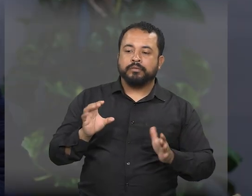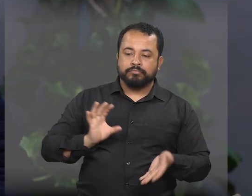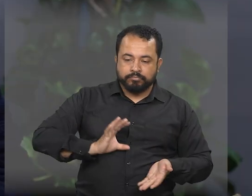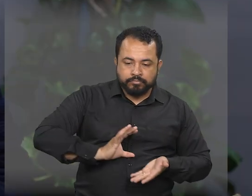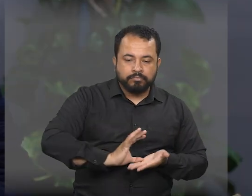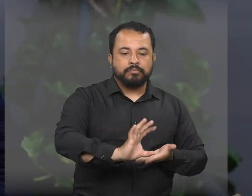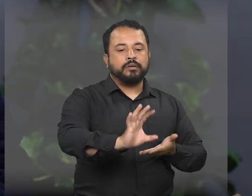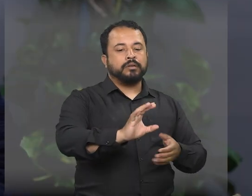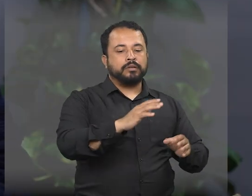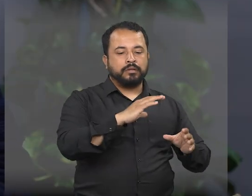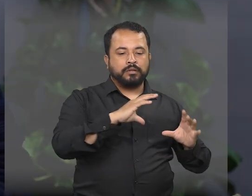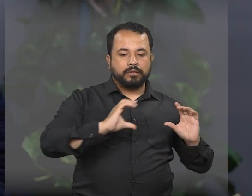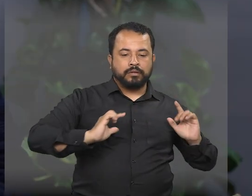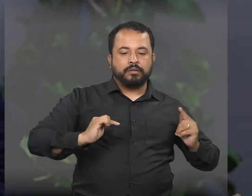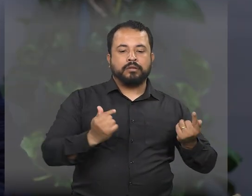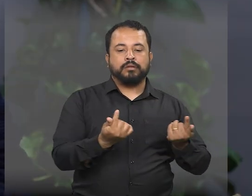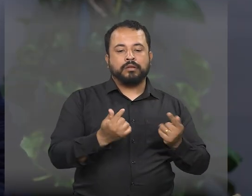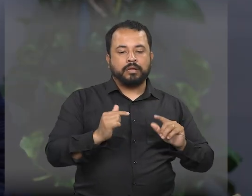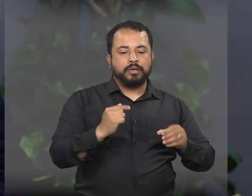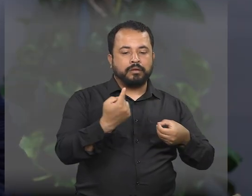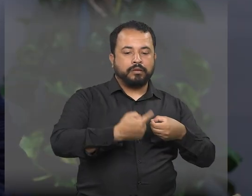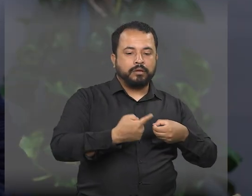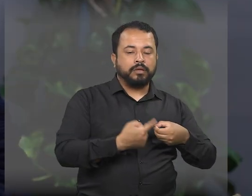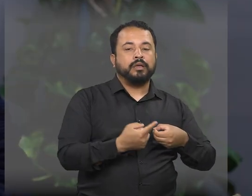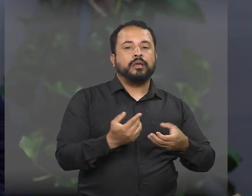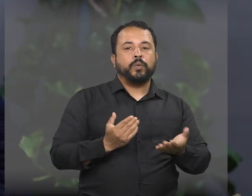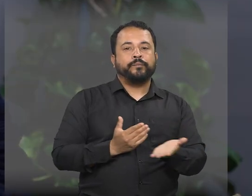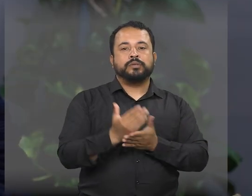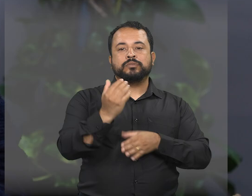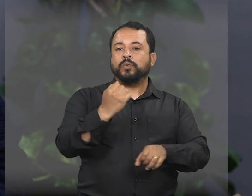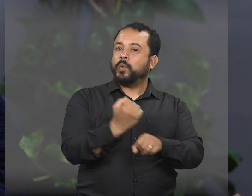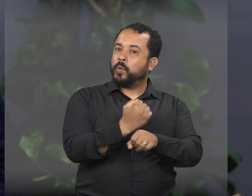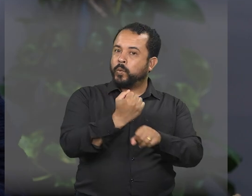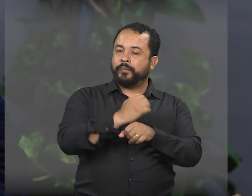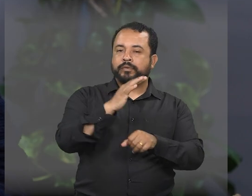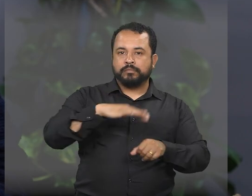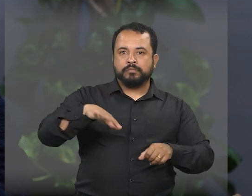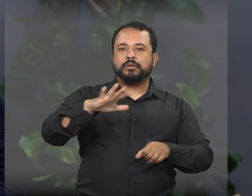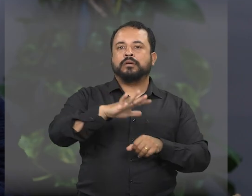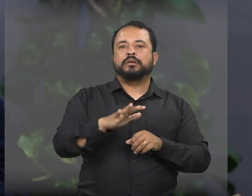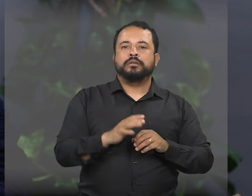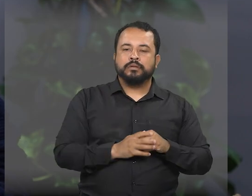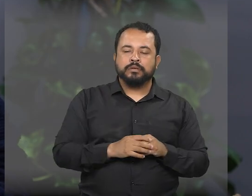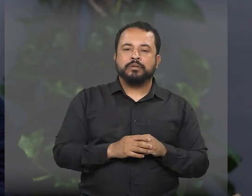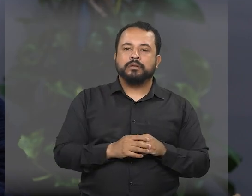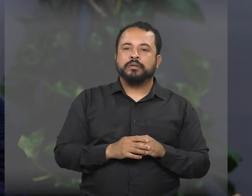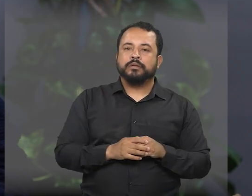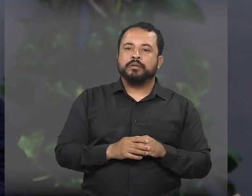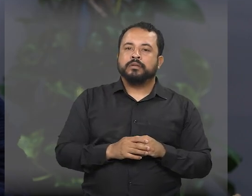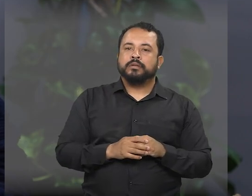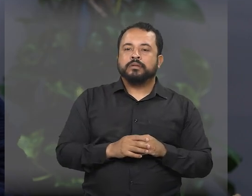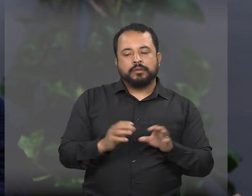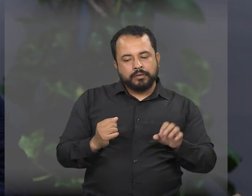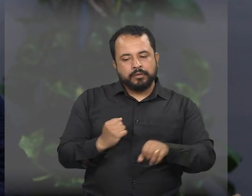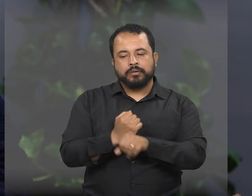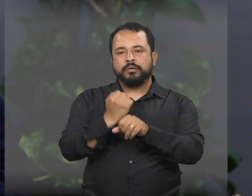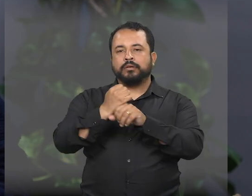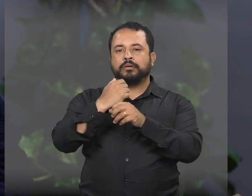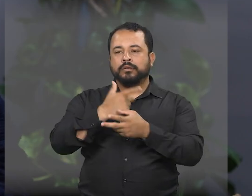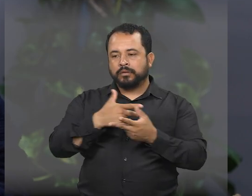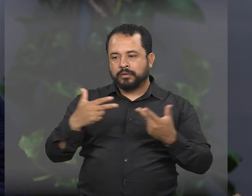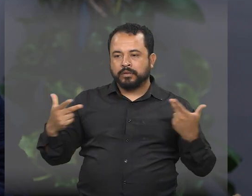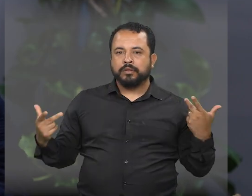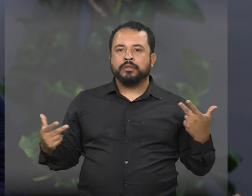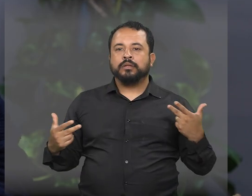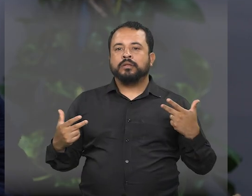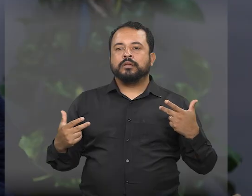região. Recentemente, iniciou-se a fase de obras na região. Então, já há terrenos identificados para a construção